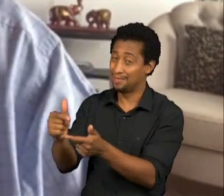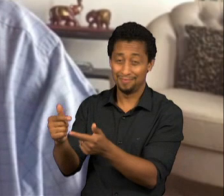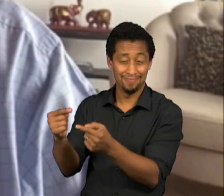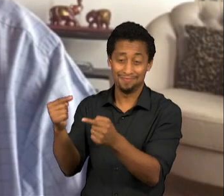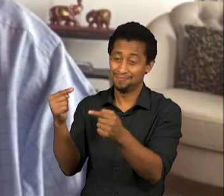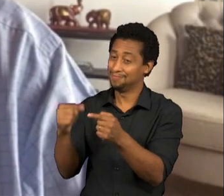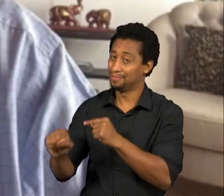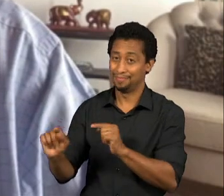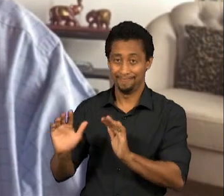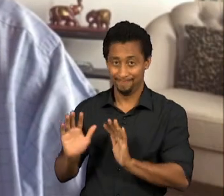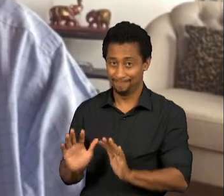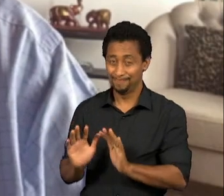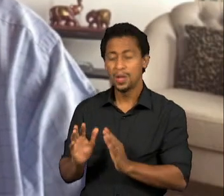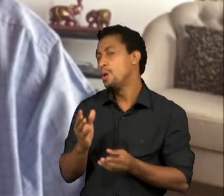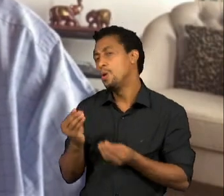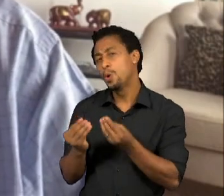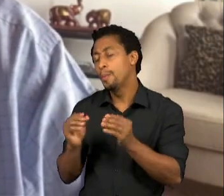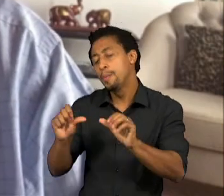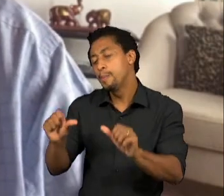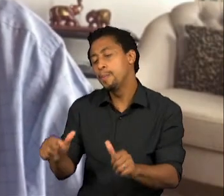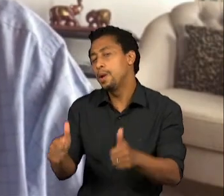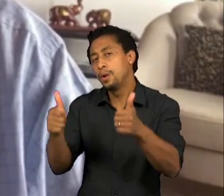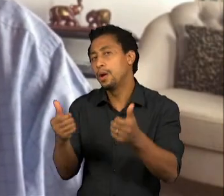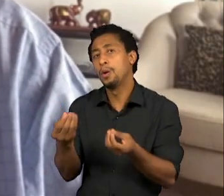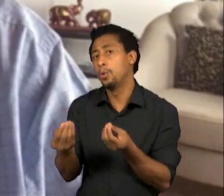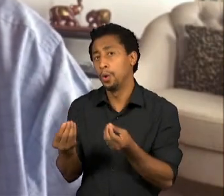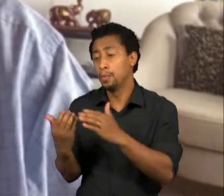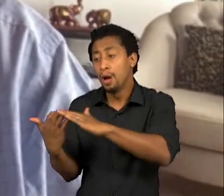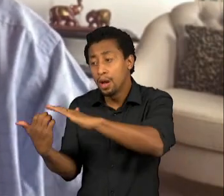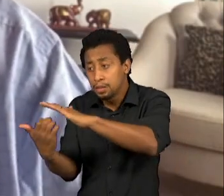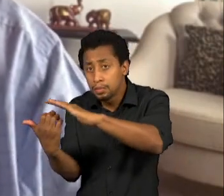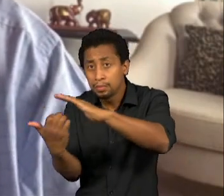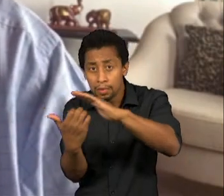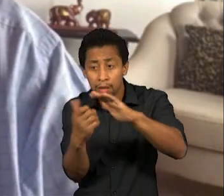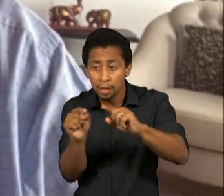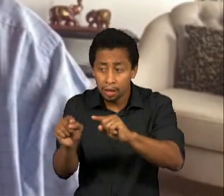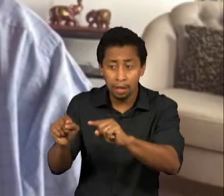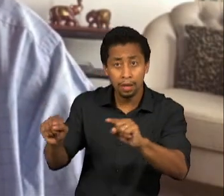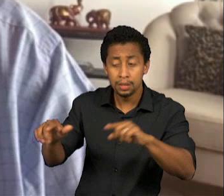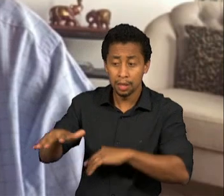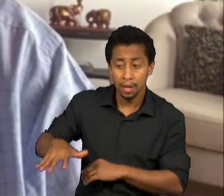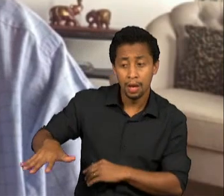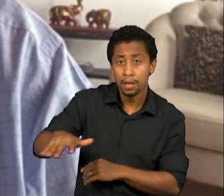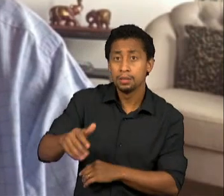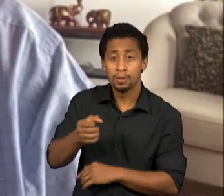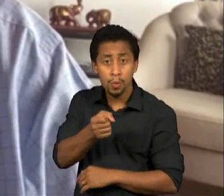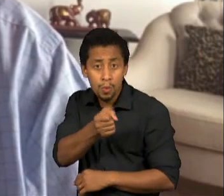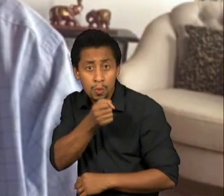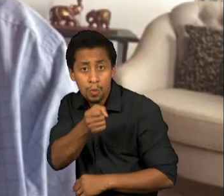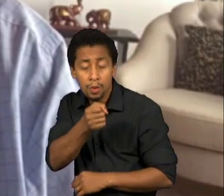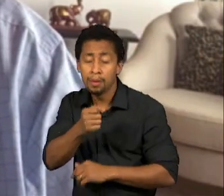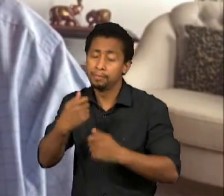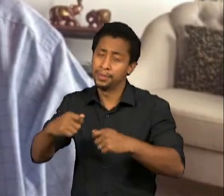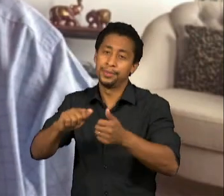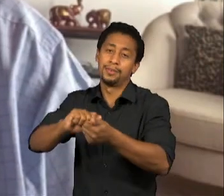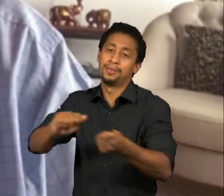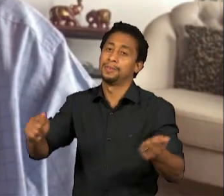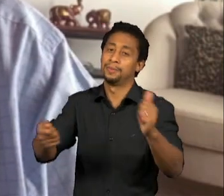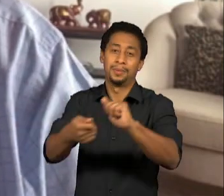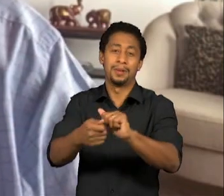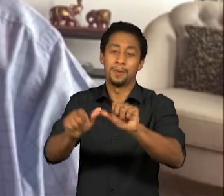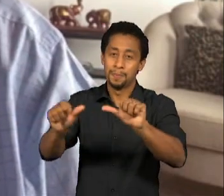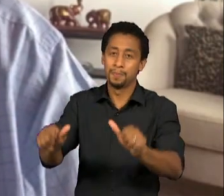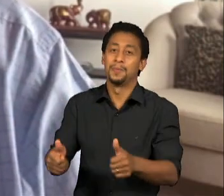empresas dos meios de comunicação precisam também se reinventar, encontrar um outro caminho para que não